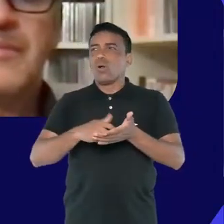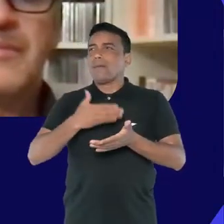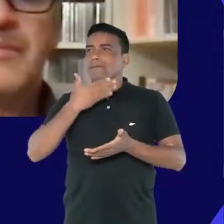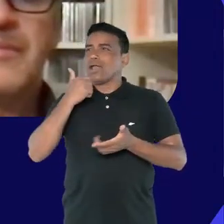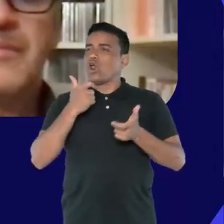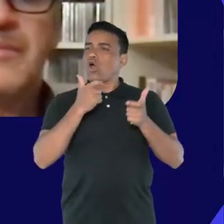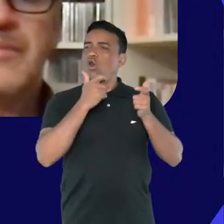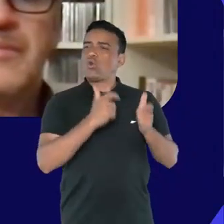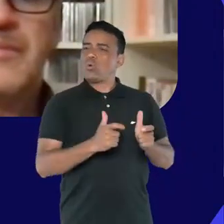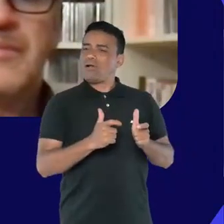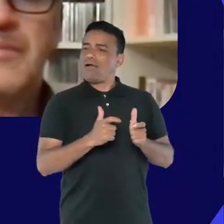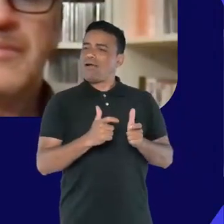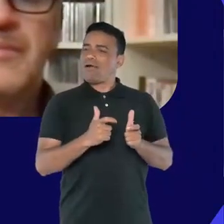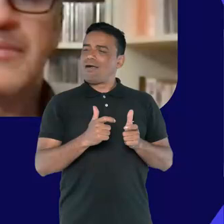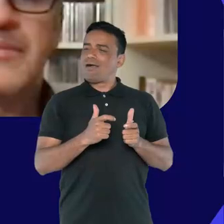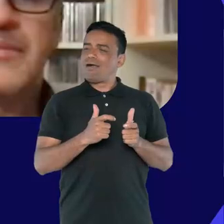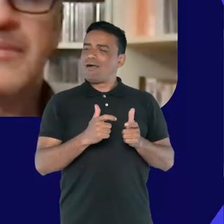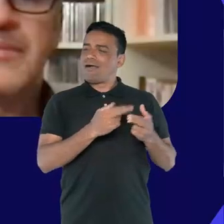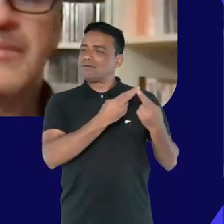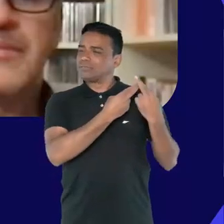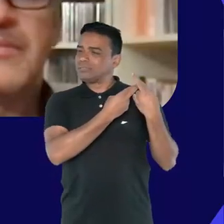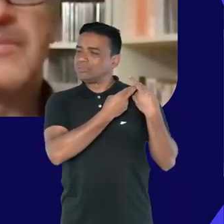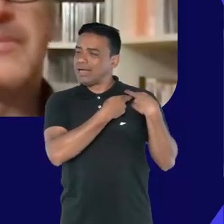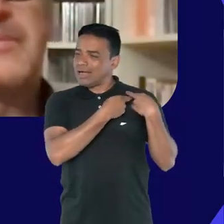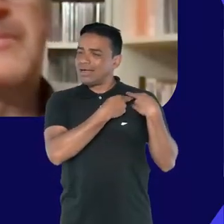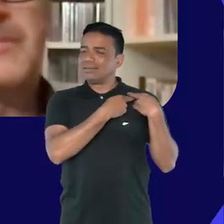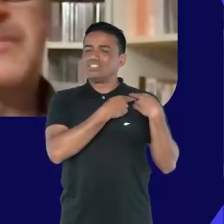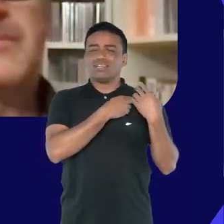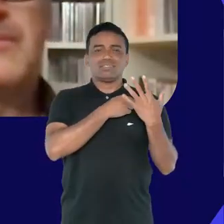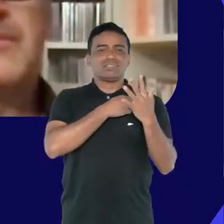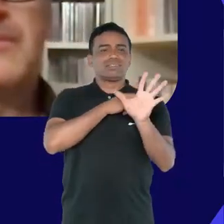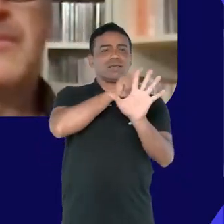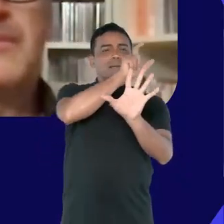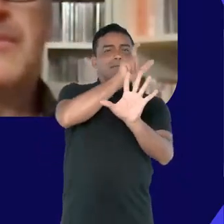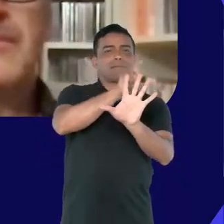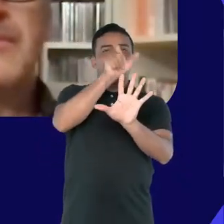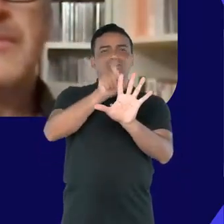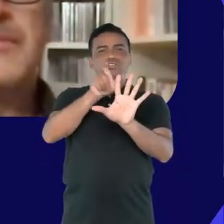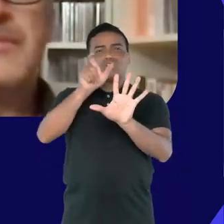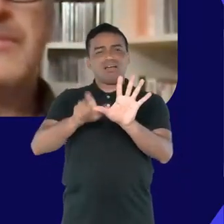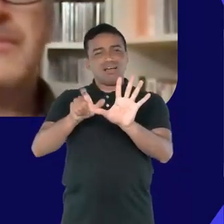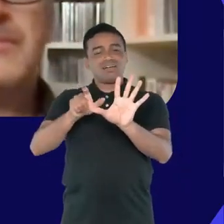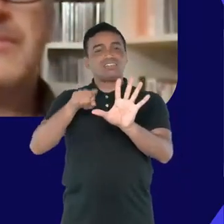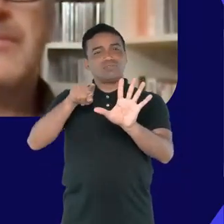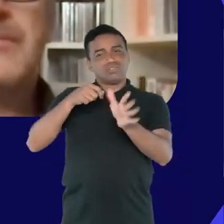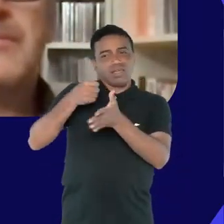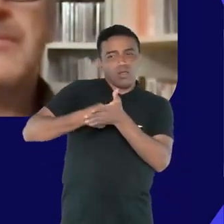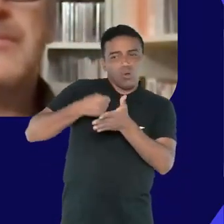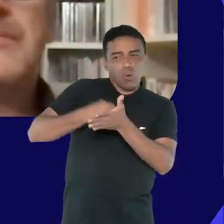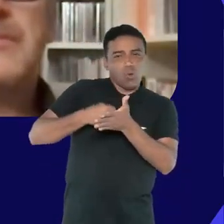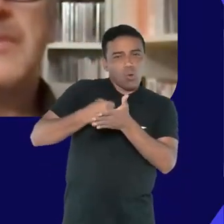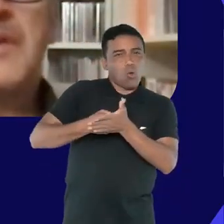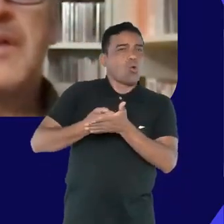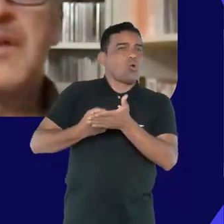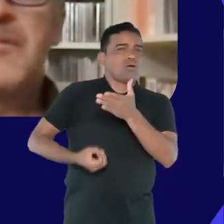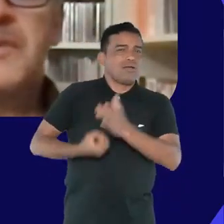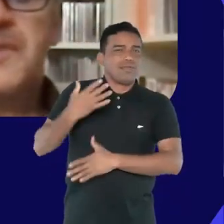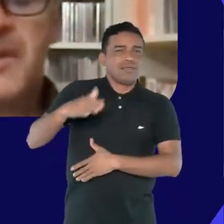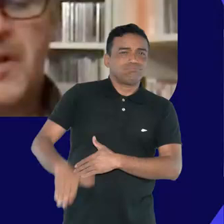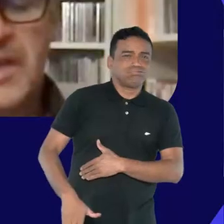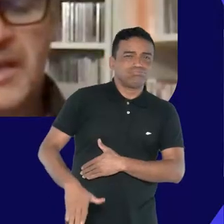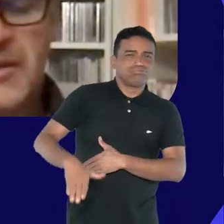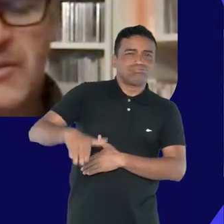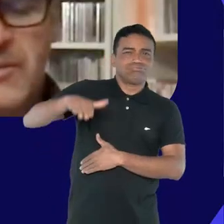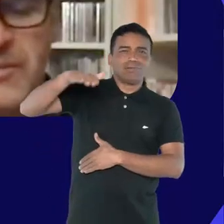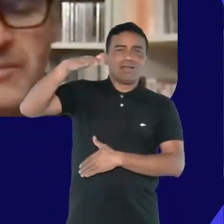lugar desses papéis, né? Nesses papéis que você desempenha, né, desde garoto?